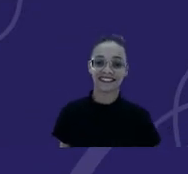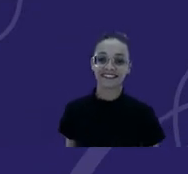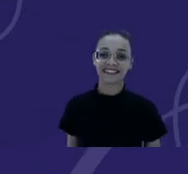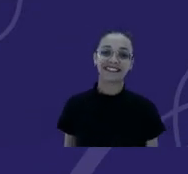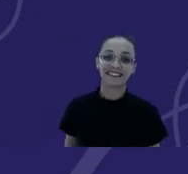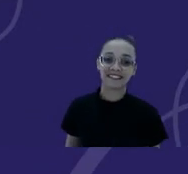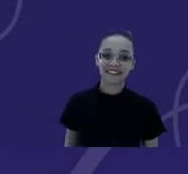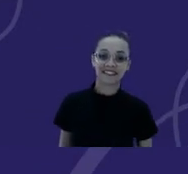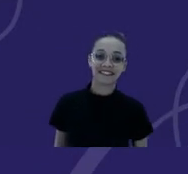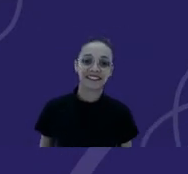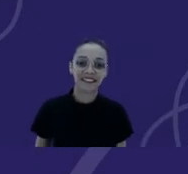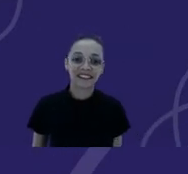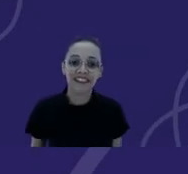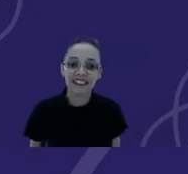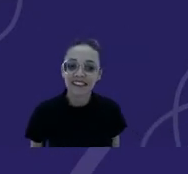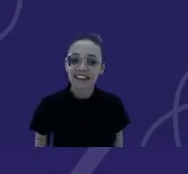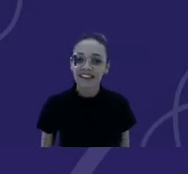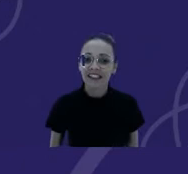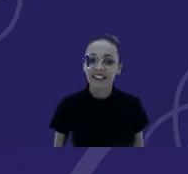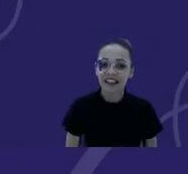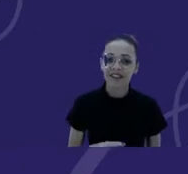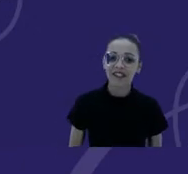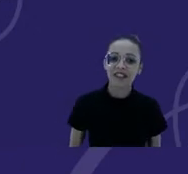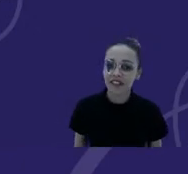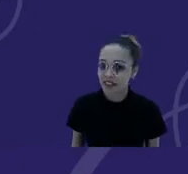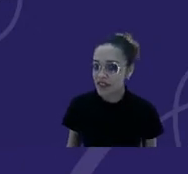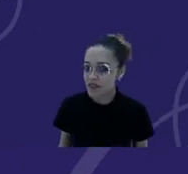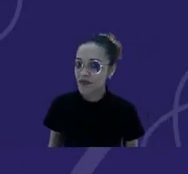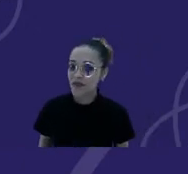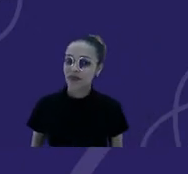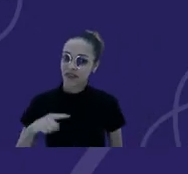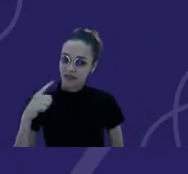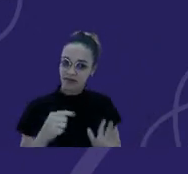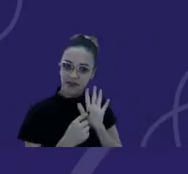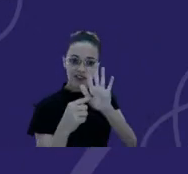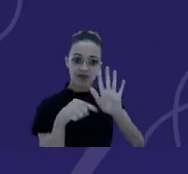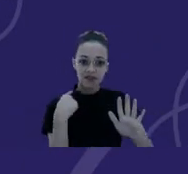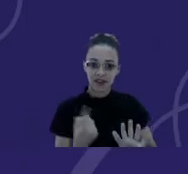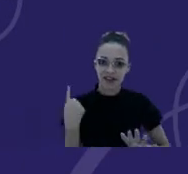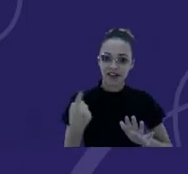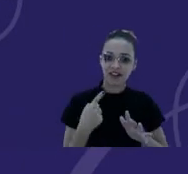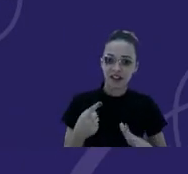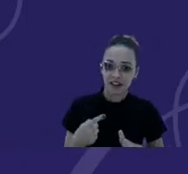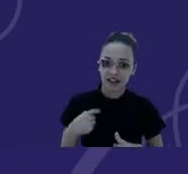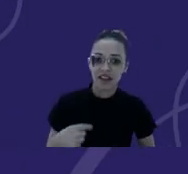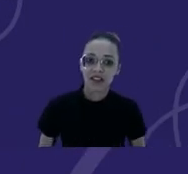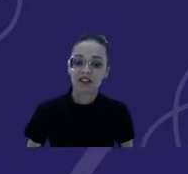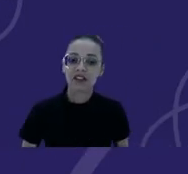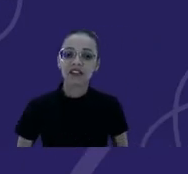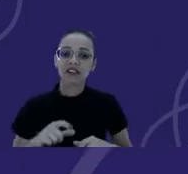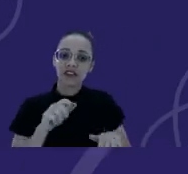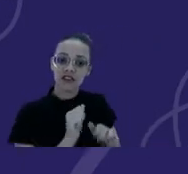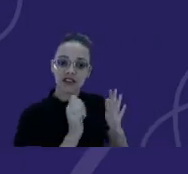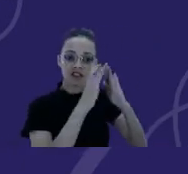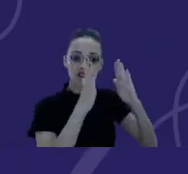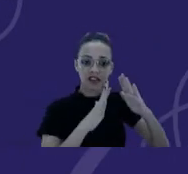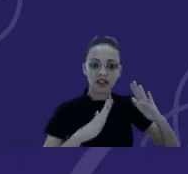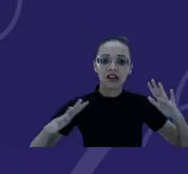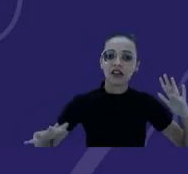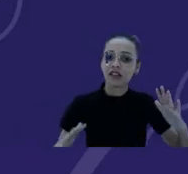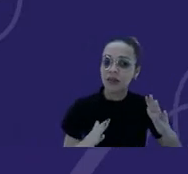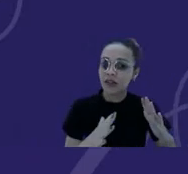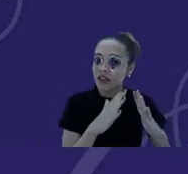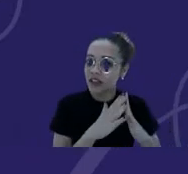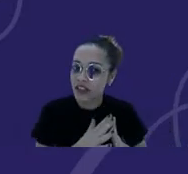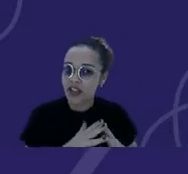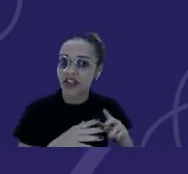Aqui como terreiro pelo adia, faz inveja pra gente que não tem mulher. Aqui como terreiro pelo adia, faz inveja